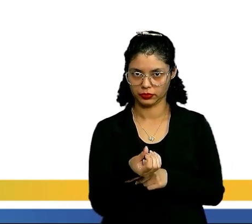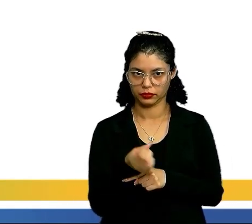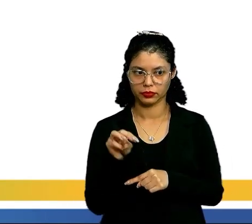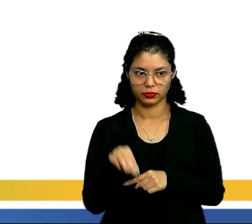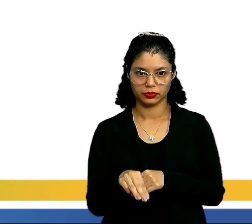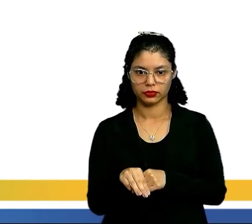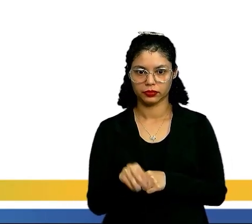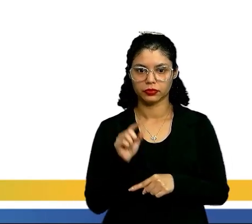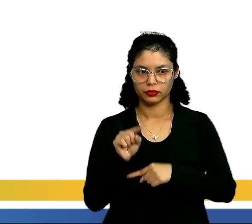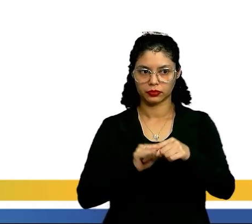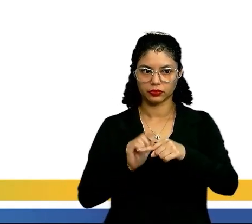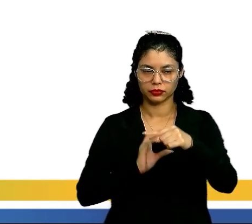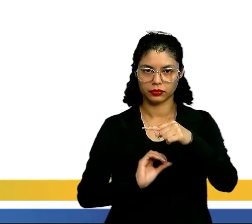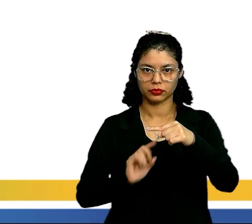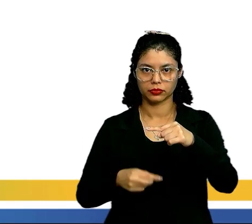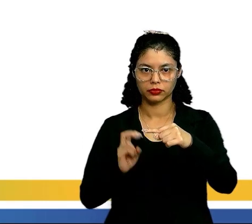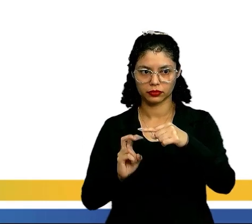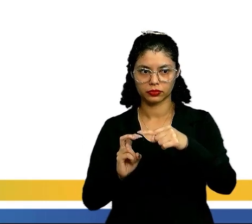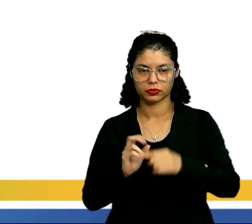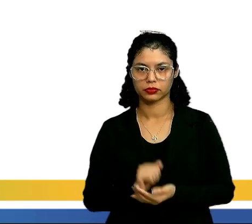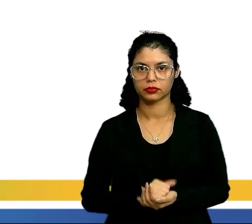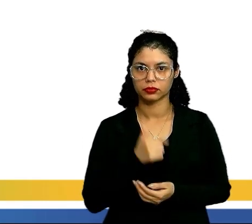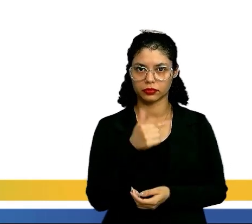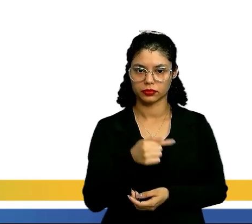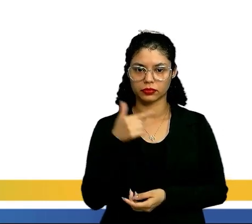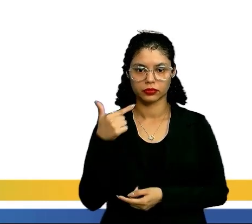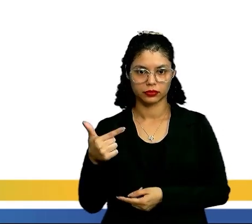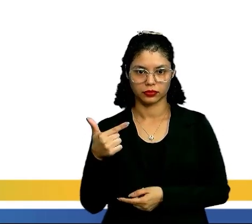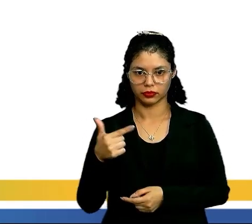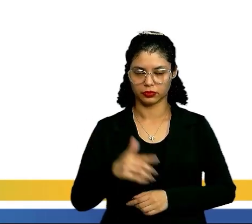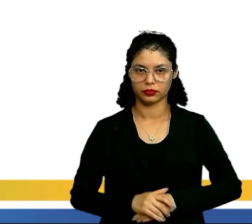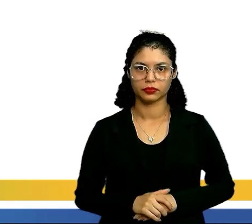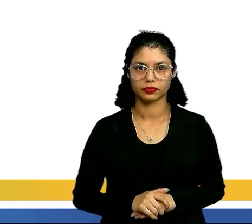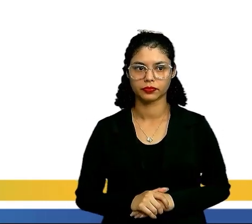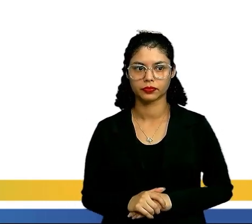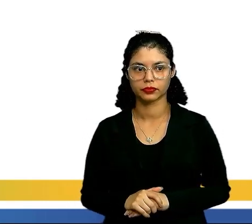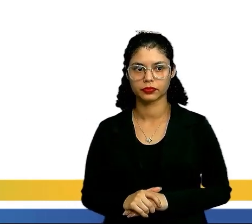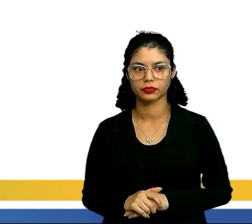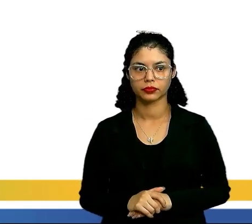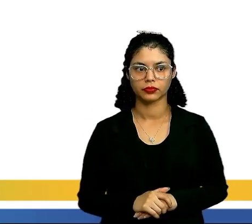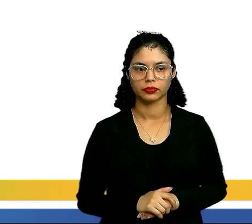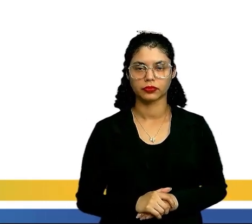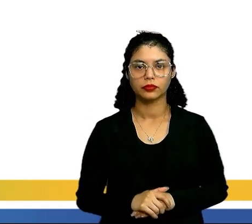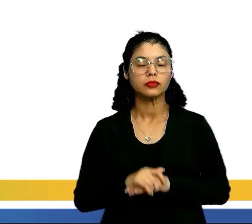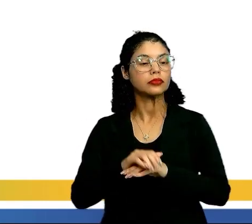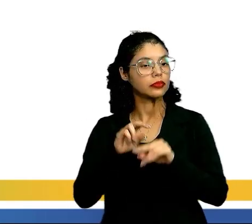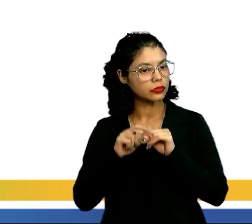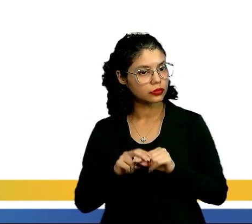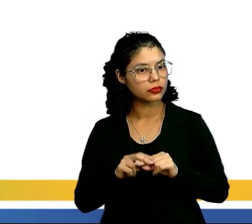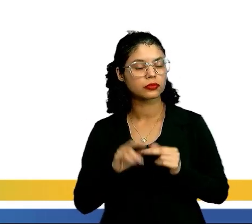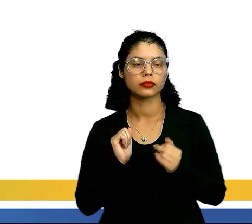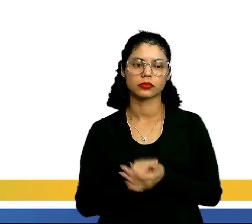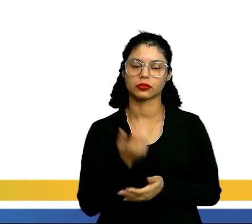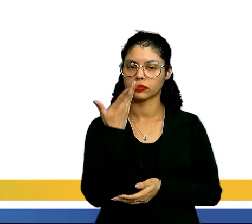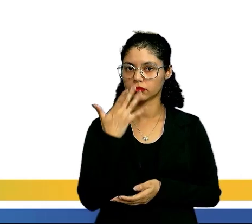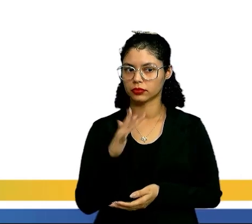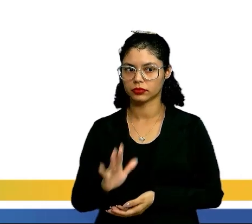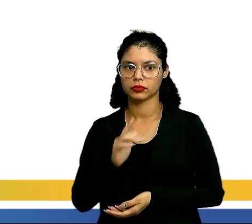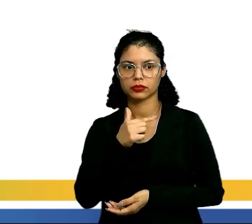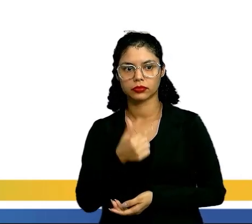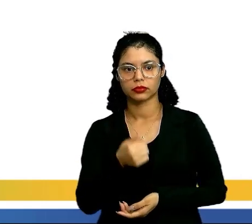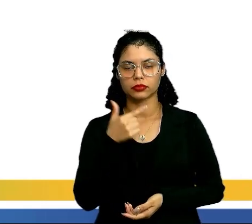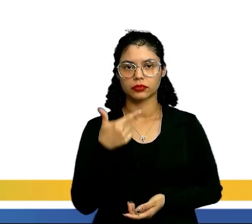36 dividido para 0,5 é igual a 72. Portanto, aí,